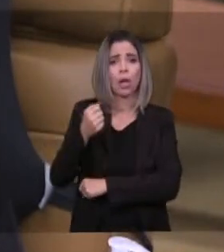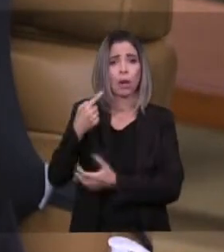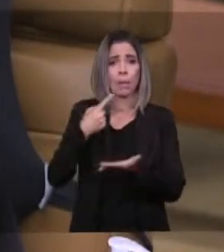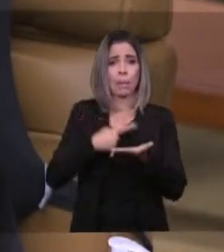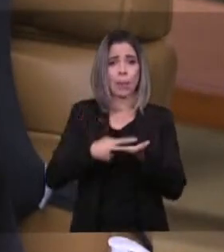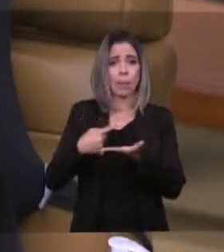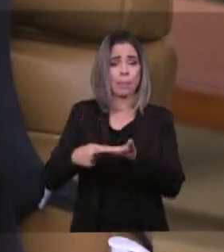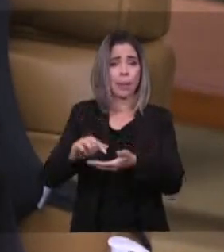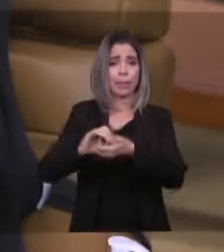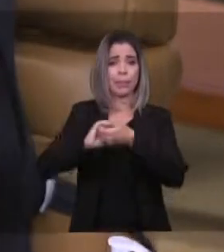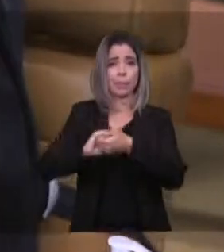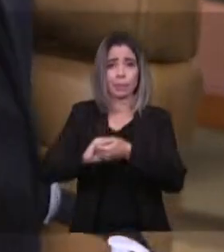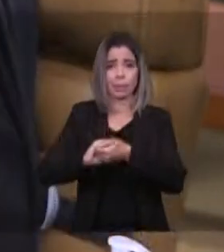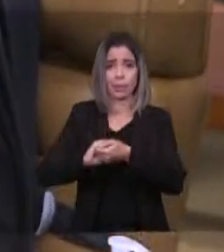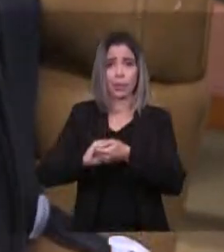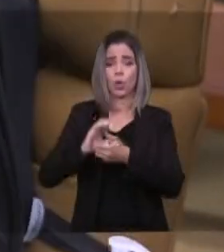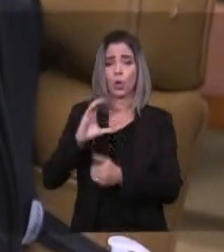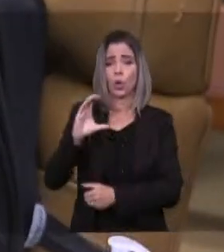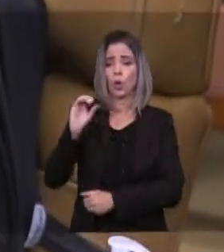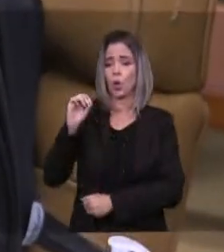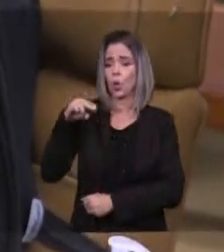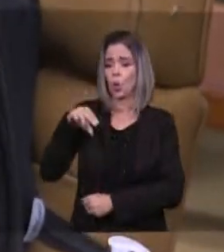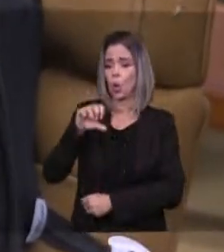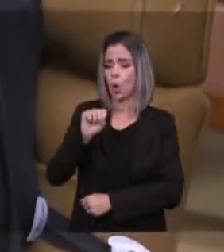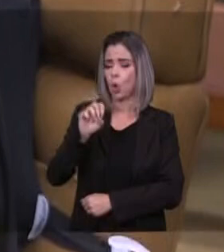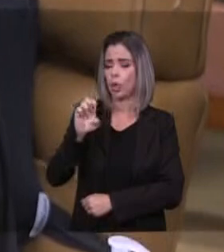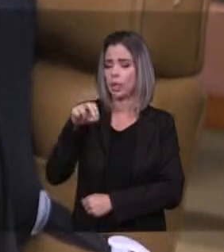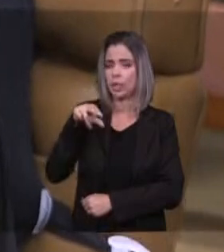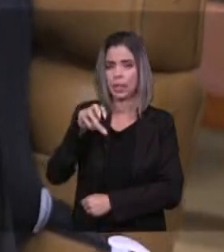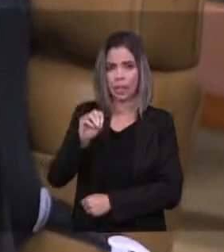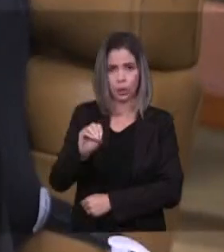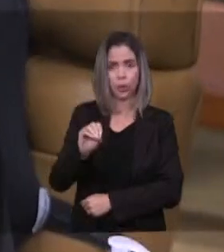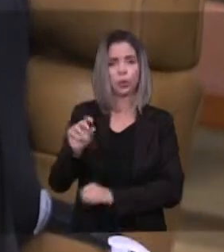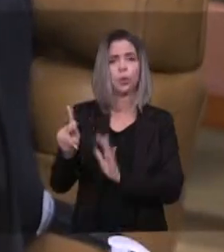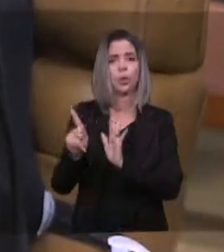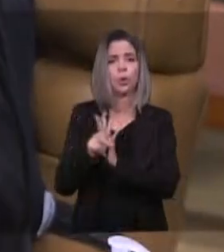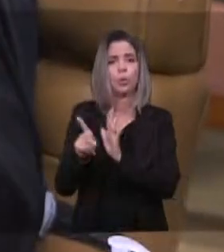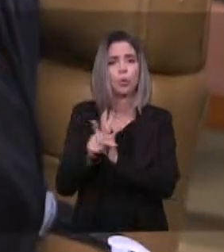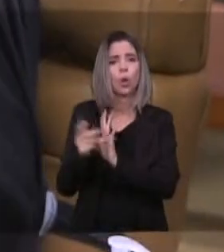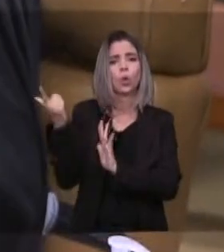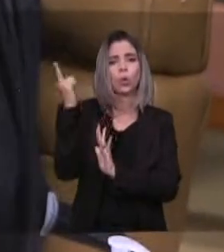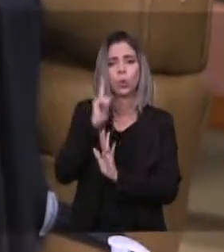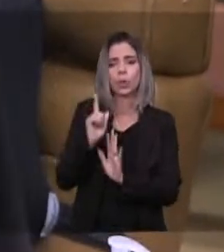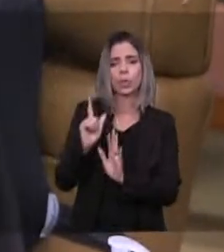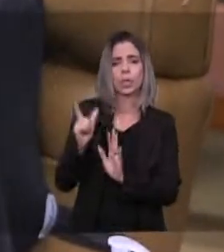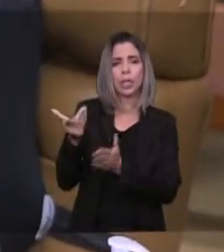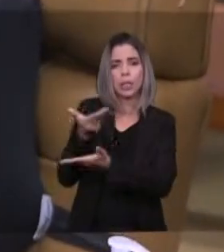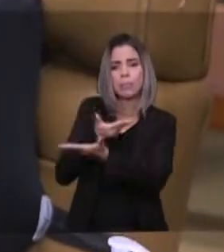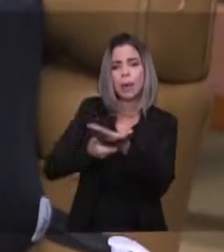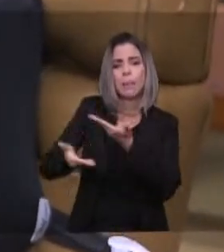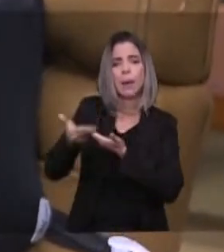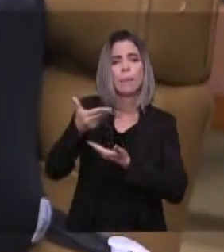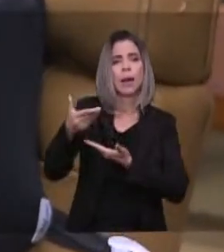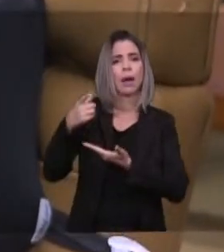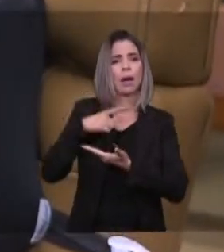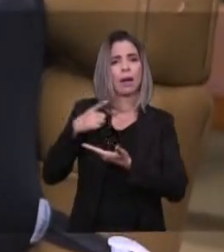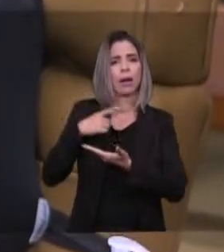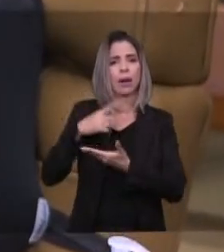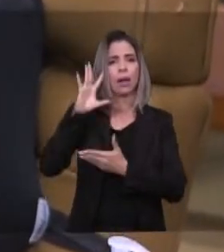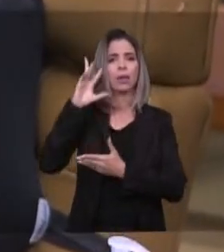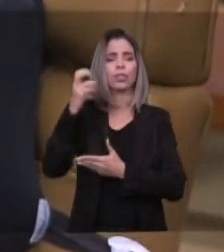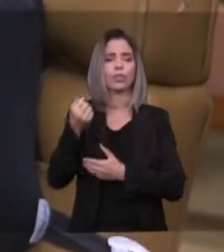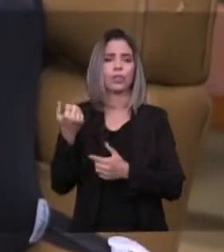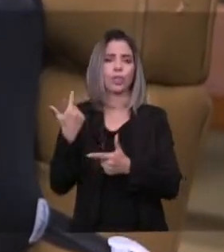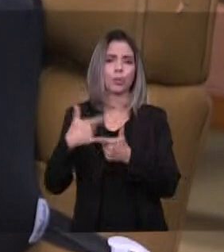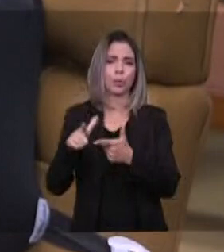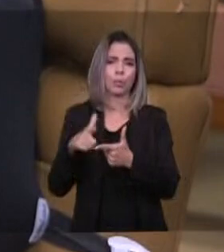consensual aventados para o adequado tratamento jurídico das áreas, em relação às quais não se